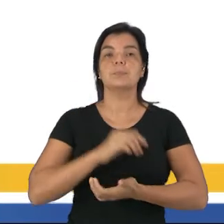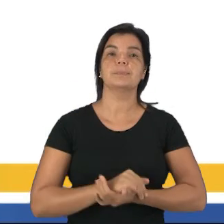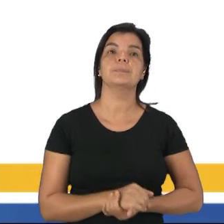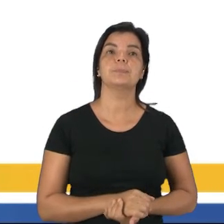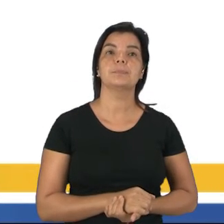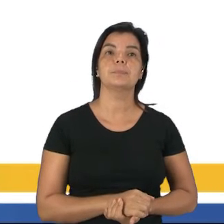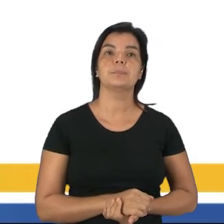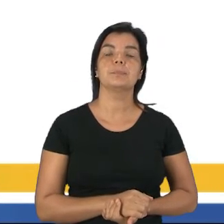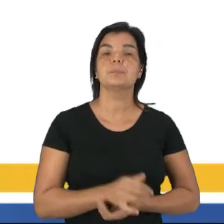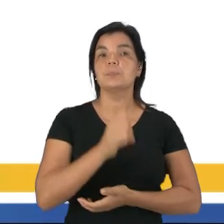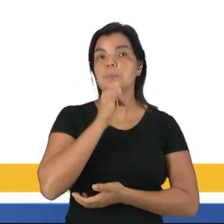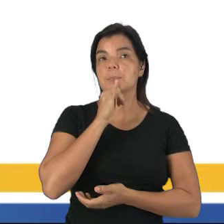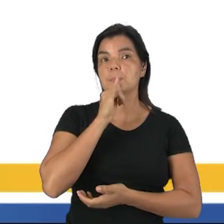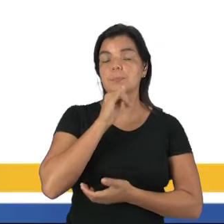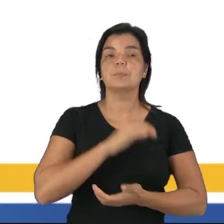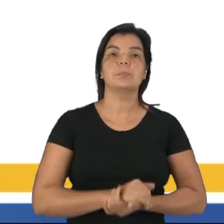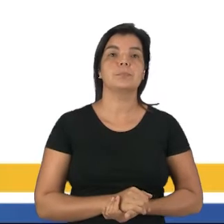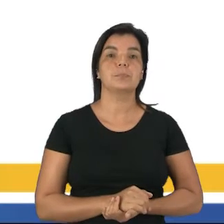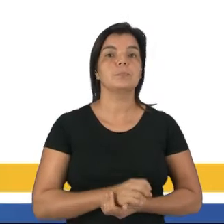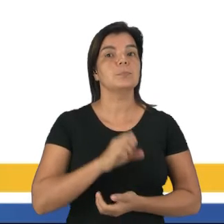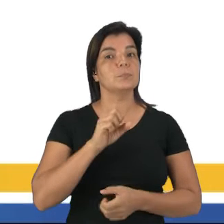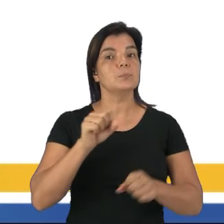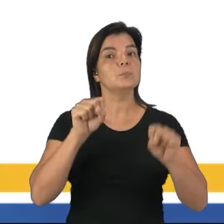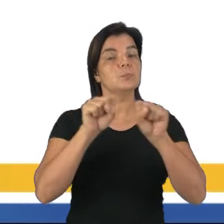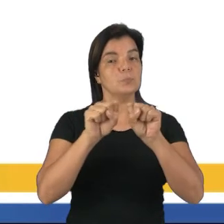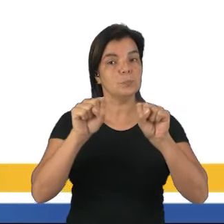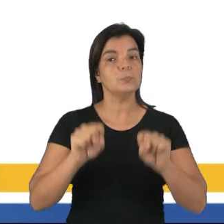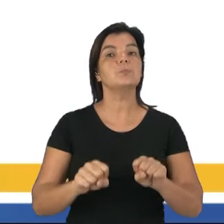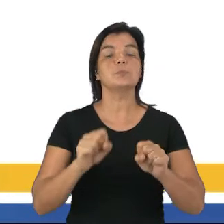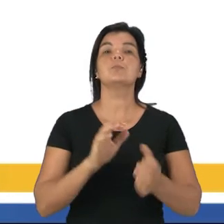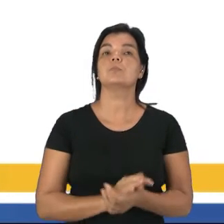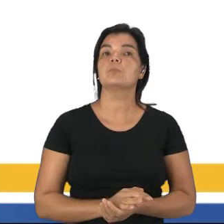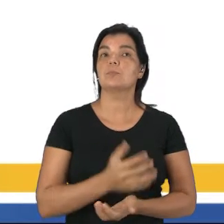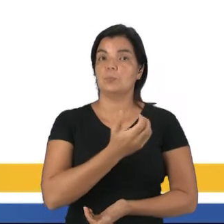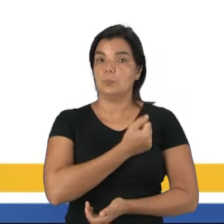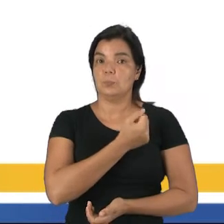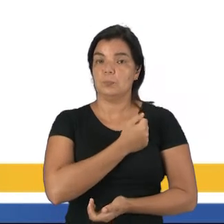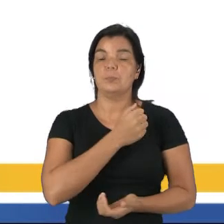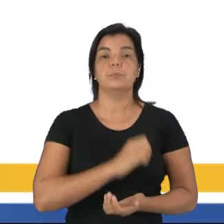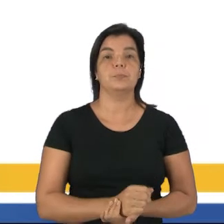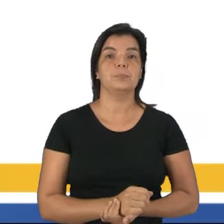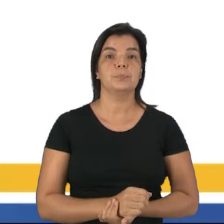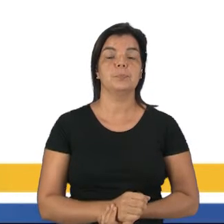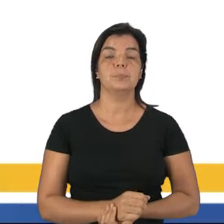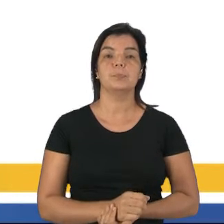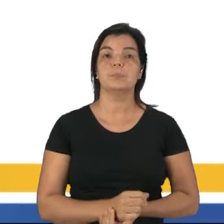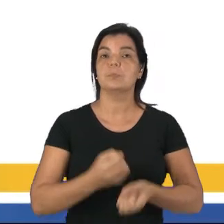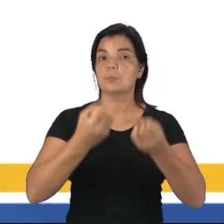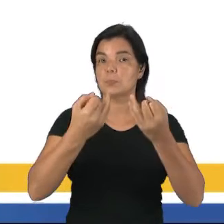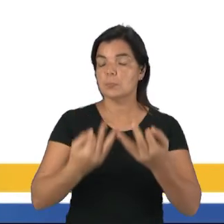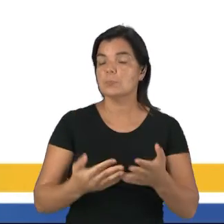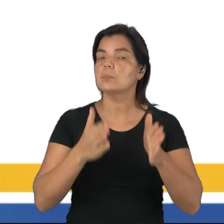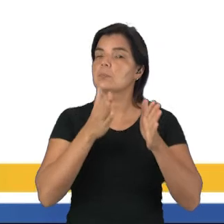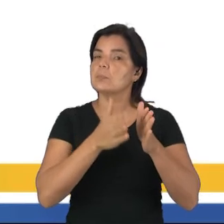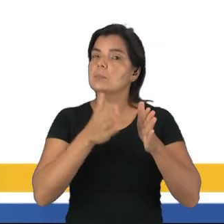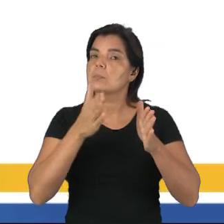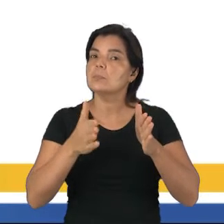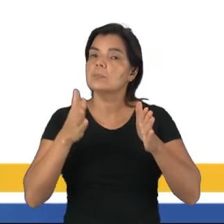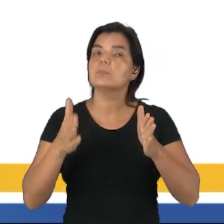na outra. Agora veja o sistema com os valores aí. Então, vou falar aqui bem passo a